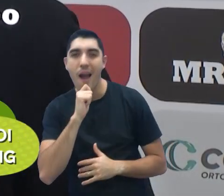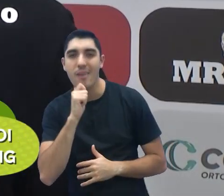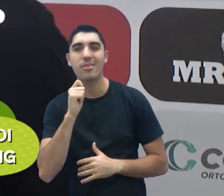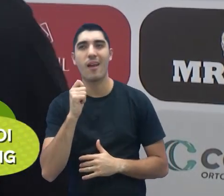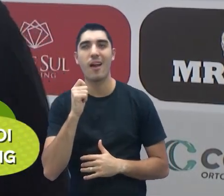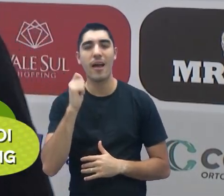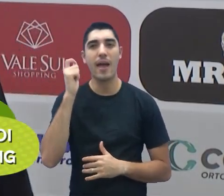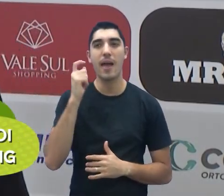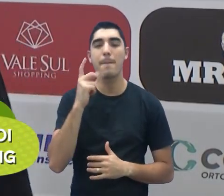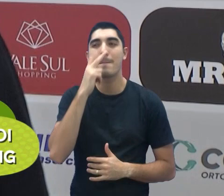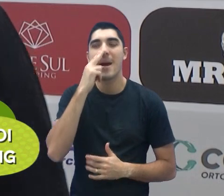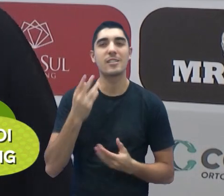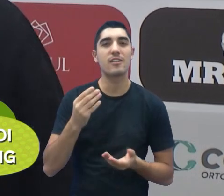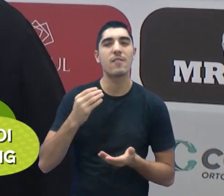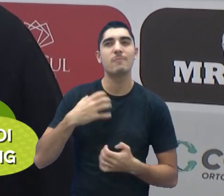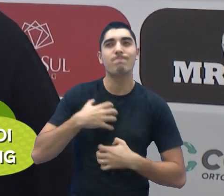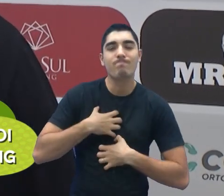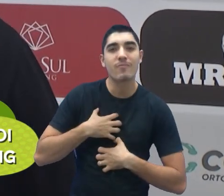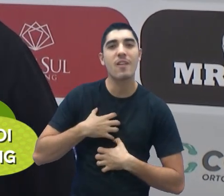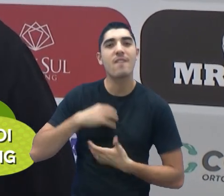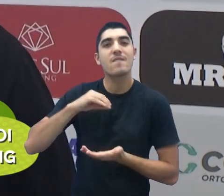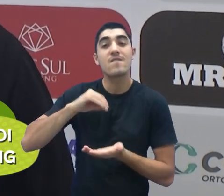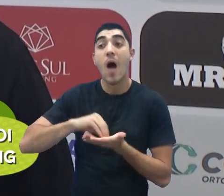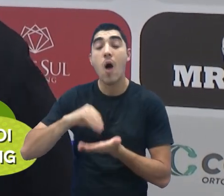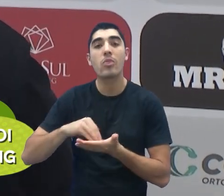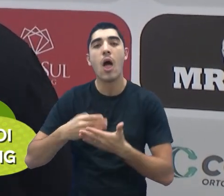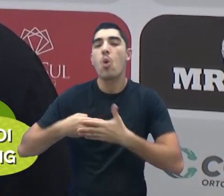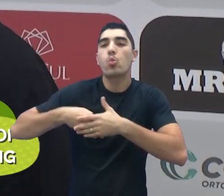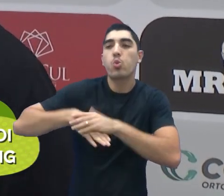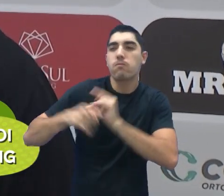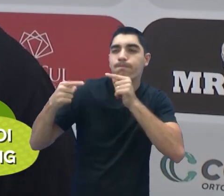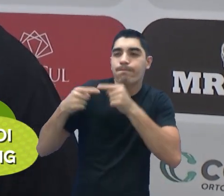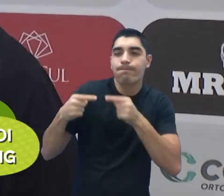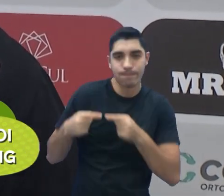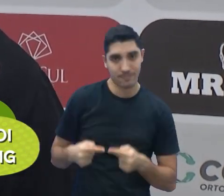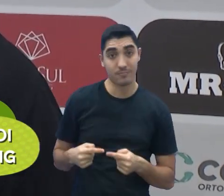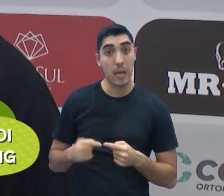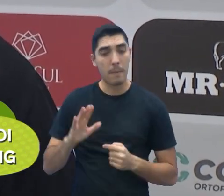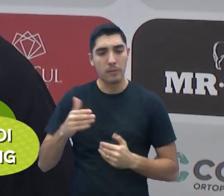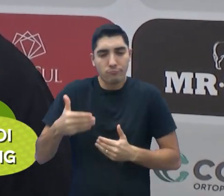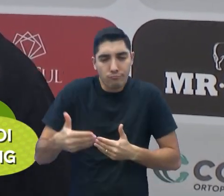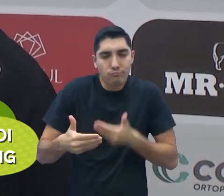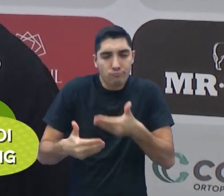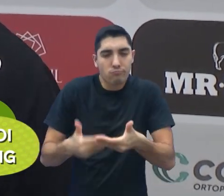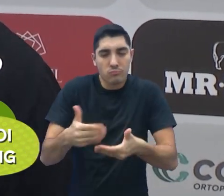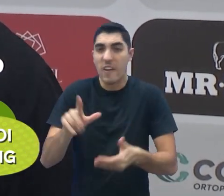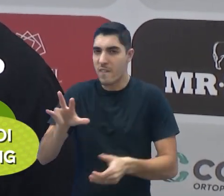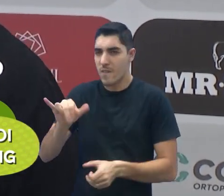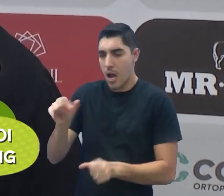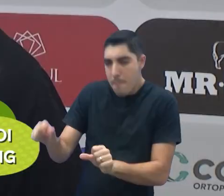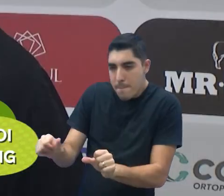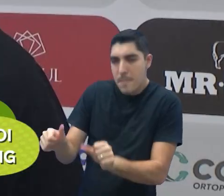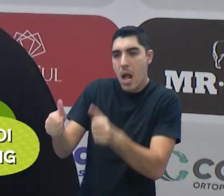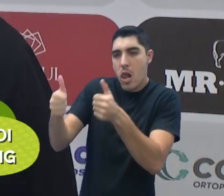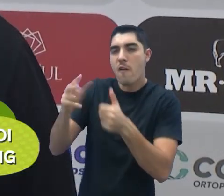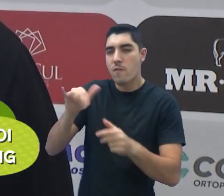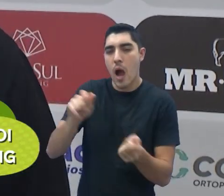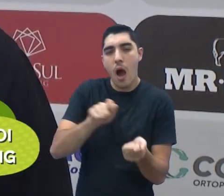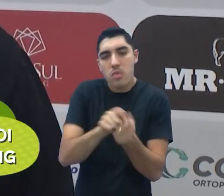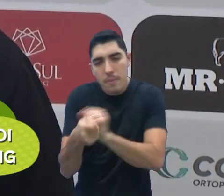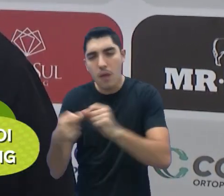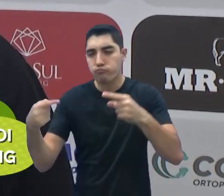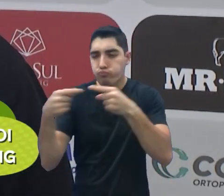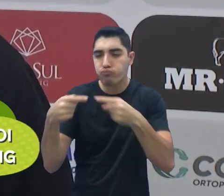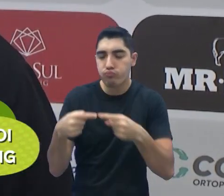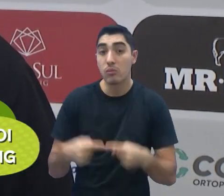nem a confiança, mas assim, não está tão acostumado com a equipe com ele, mas aos pouquinhos isso vai dando entrosamento, eles vão se adaptando e é um grande